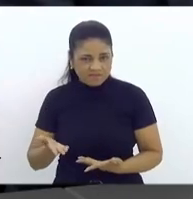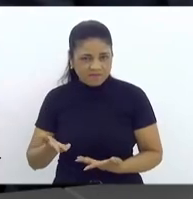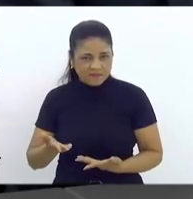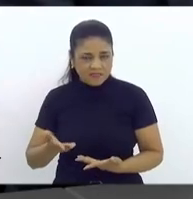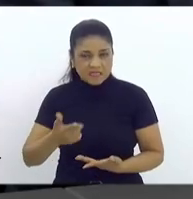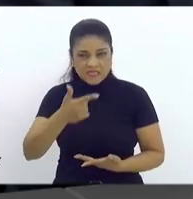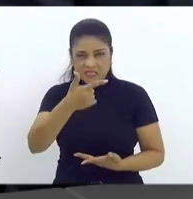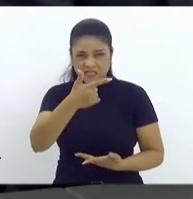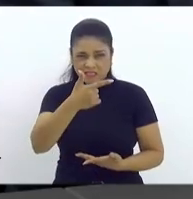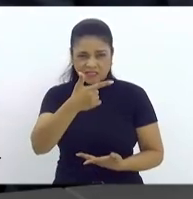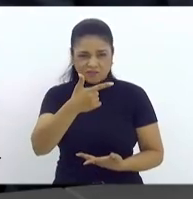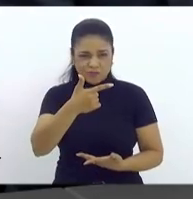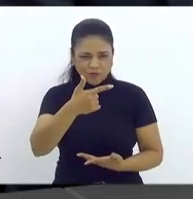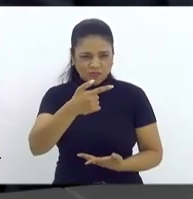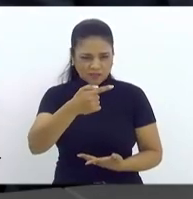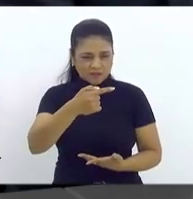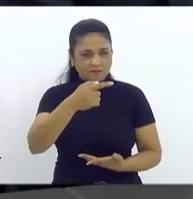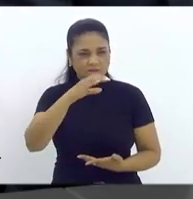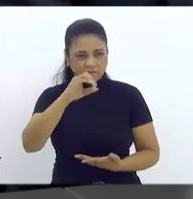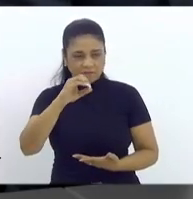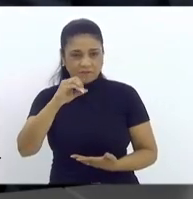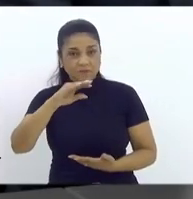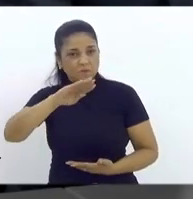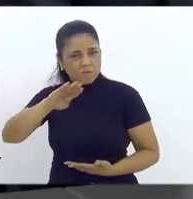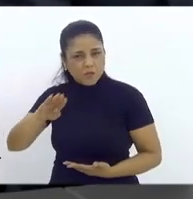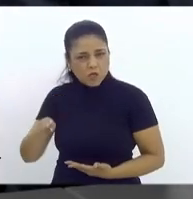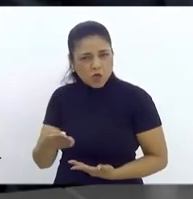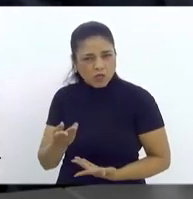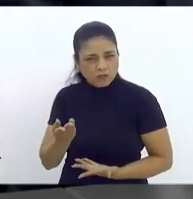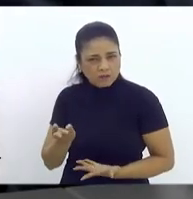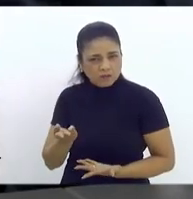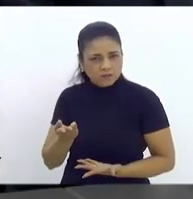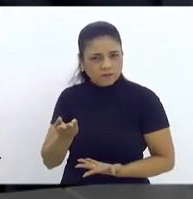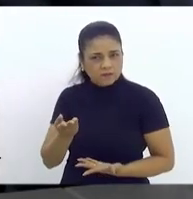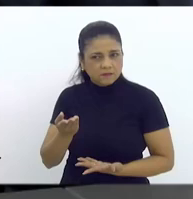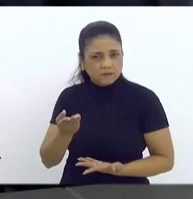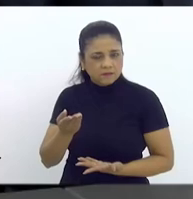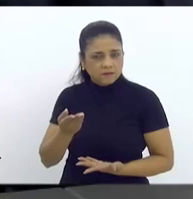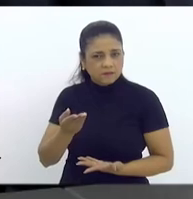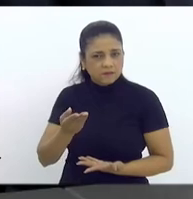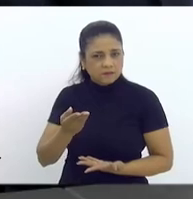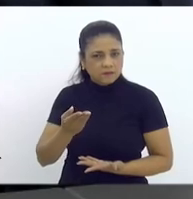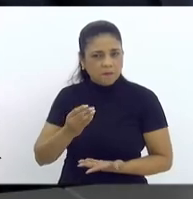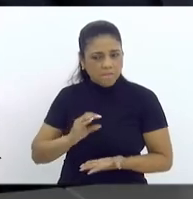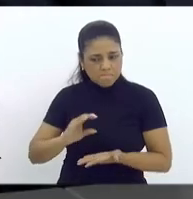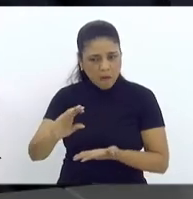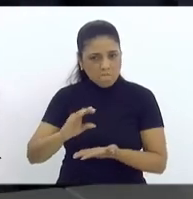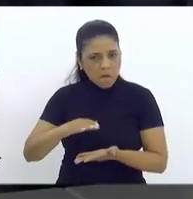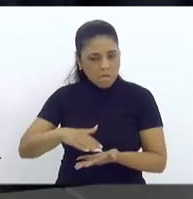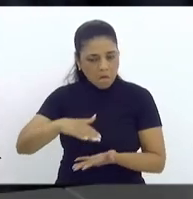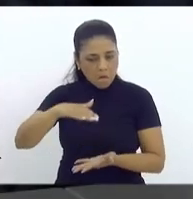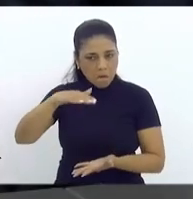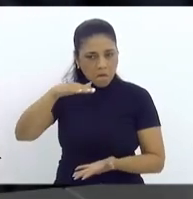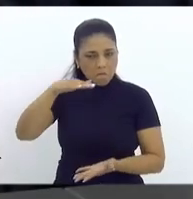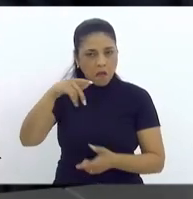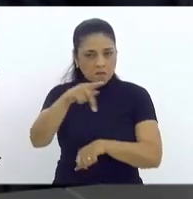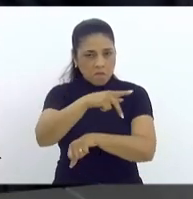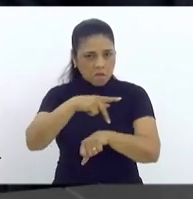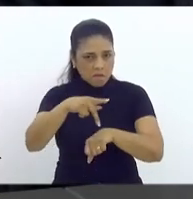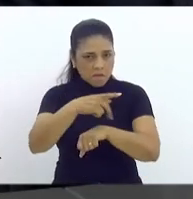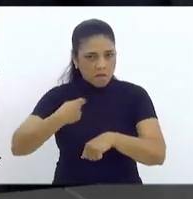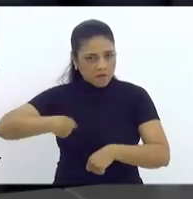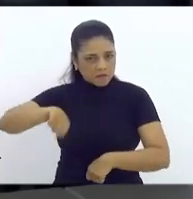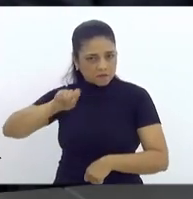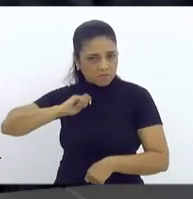Essa redução. E aos cofres da Espanha. Estão indo engordando esses cofres da Espanha, né, como estão